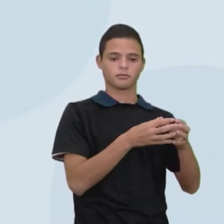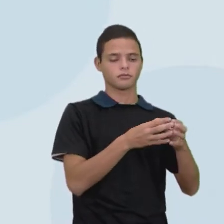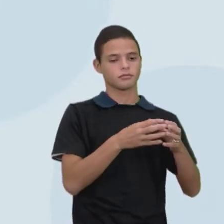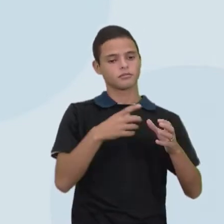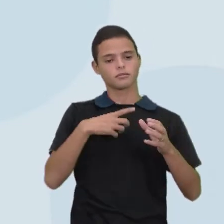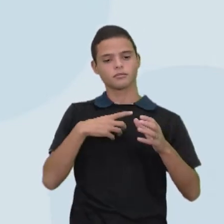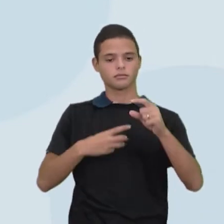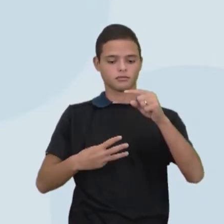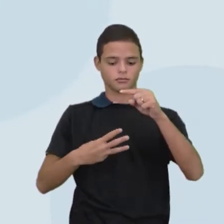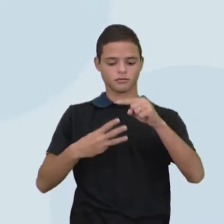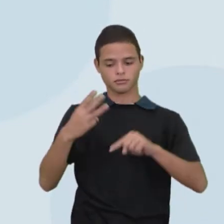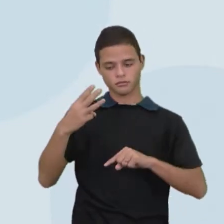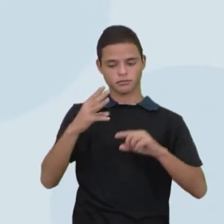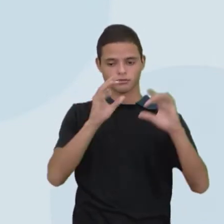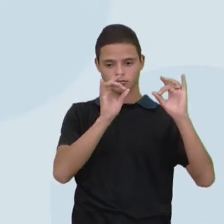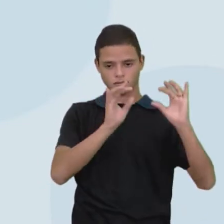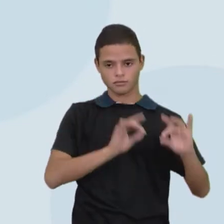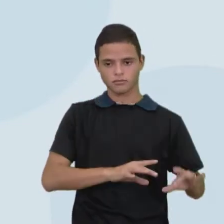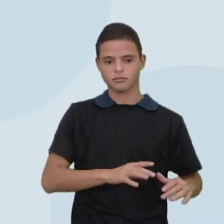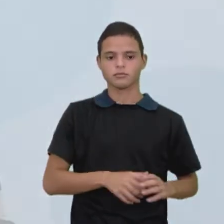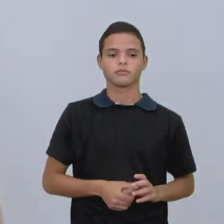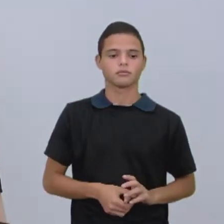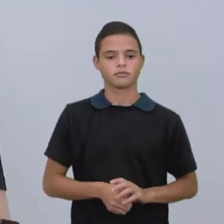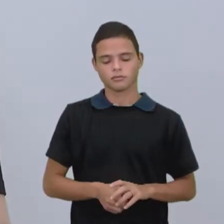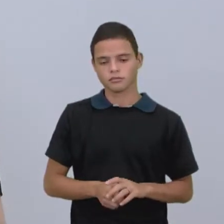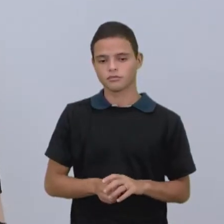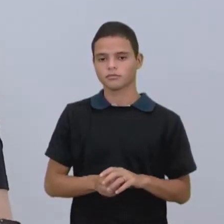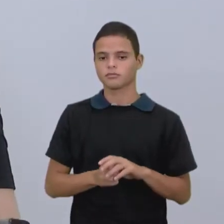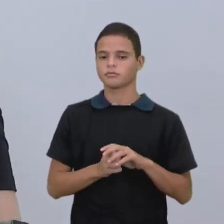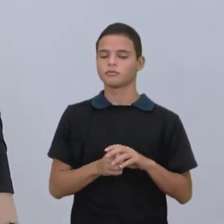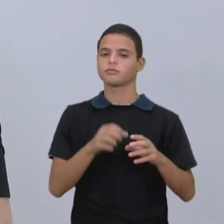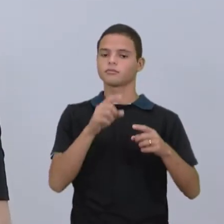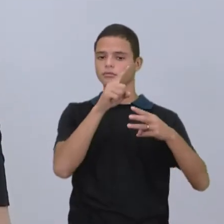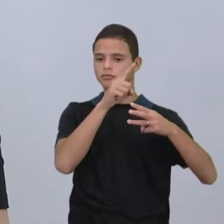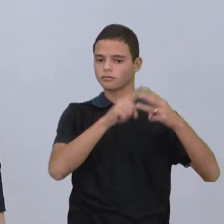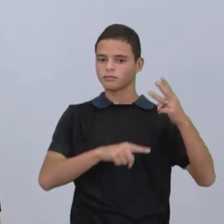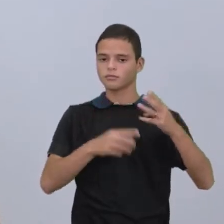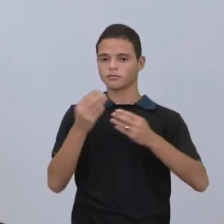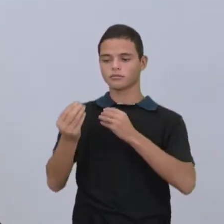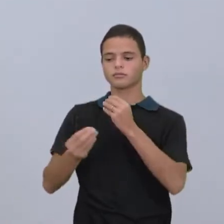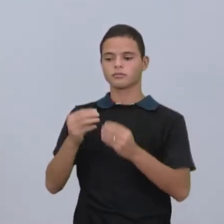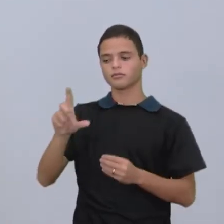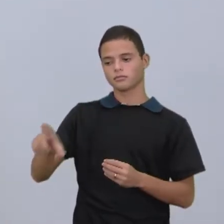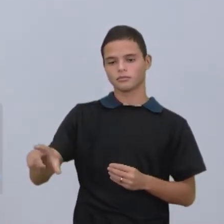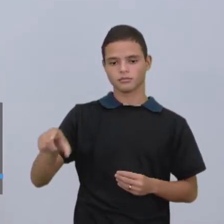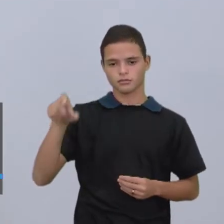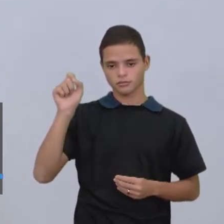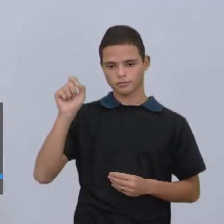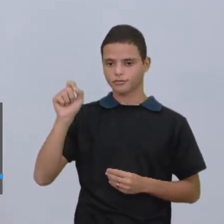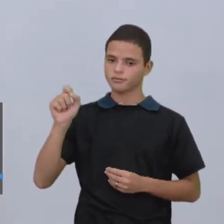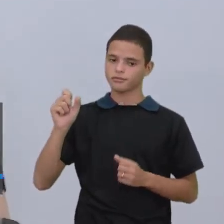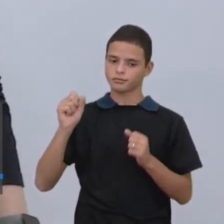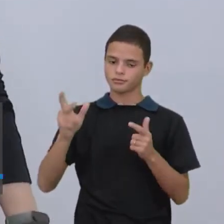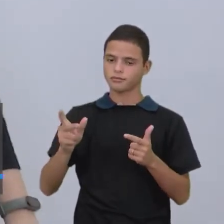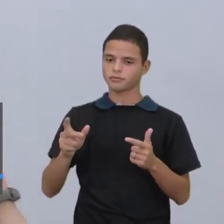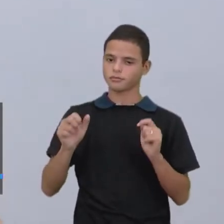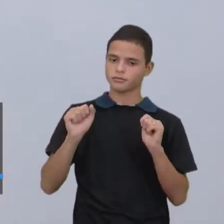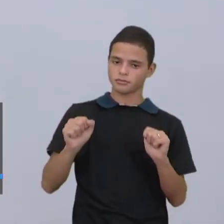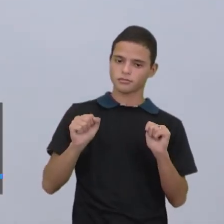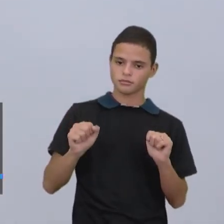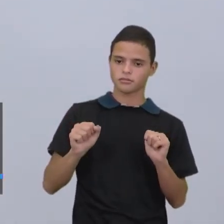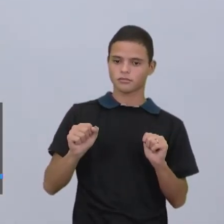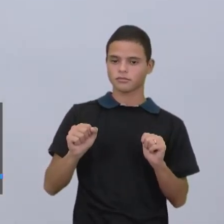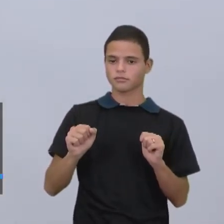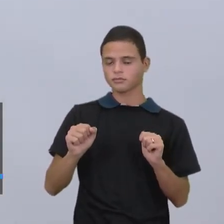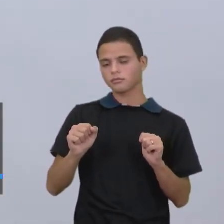total, 3 técnicas de amostragem. Então, 3 técnicas de como escolher a nossa amostra. Então a gente pode fazer a